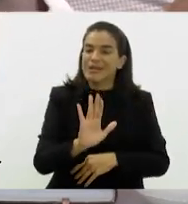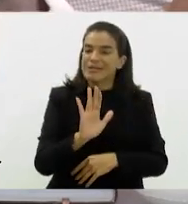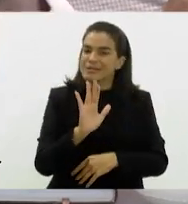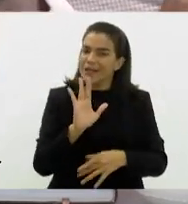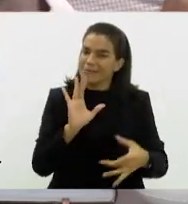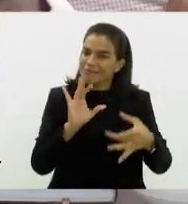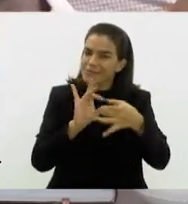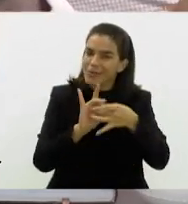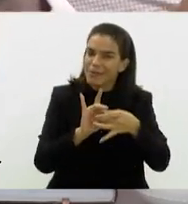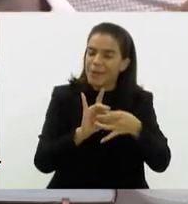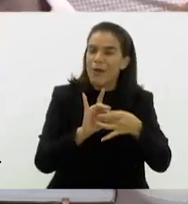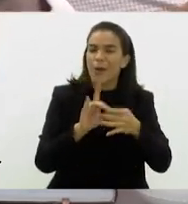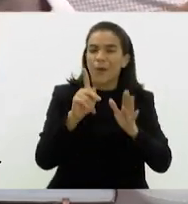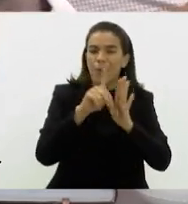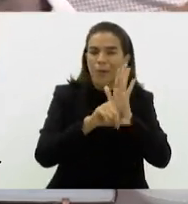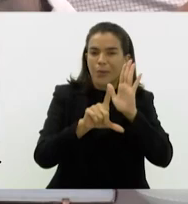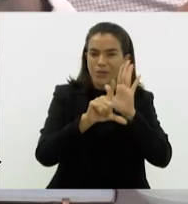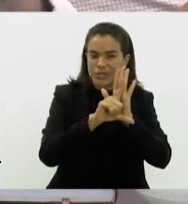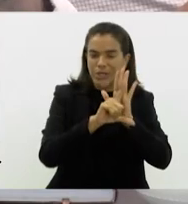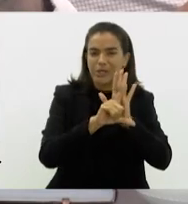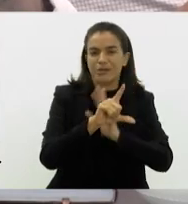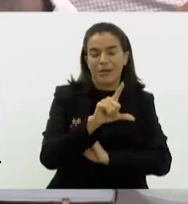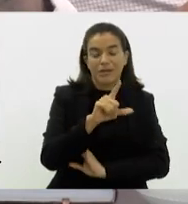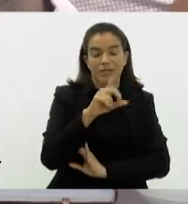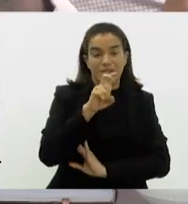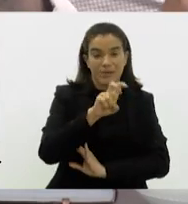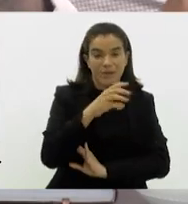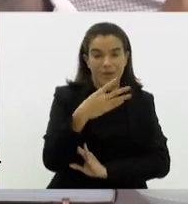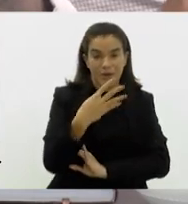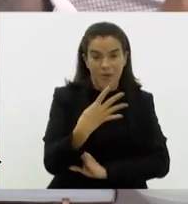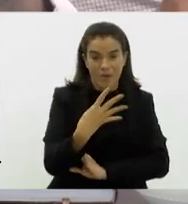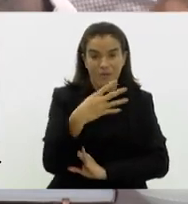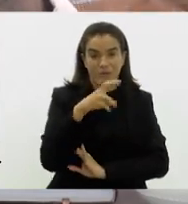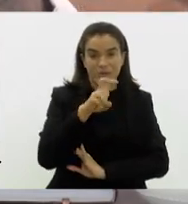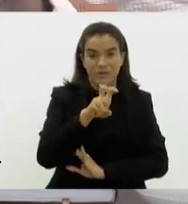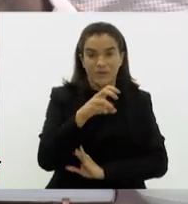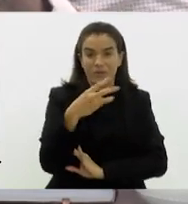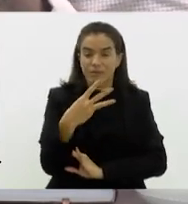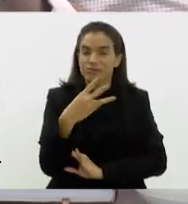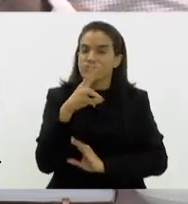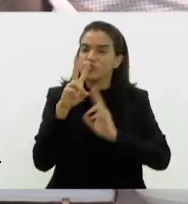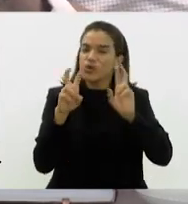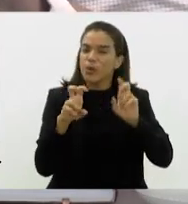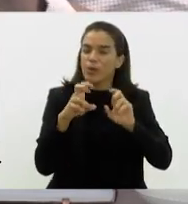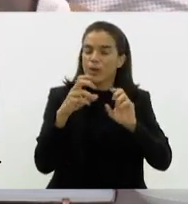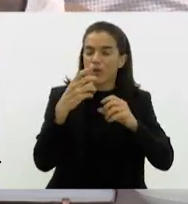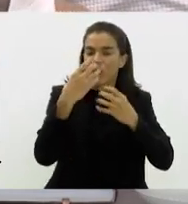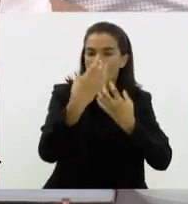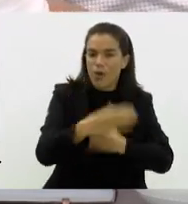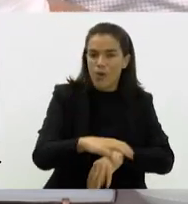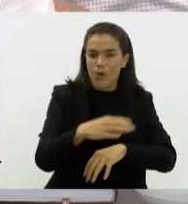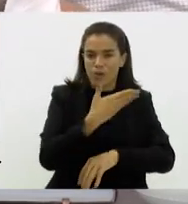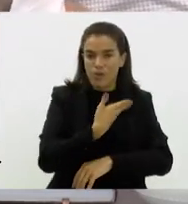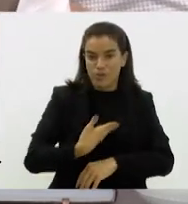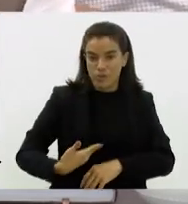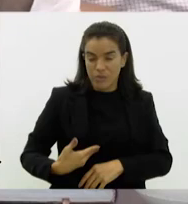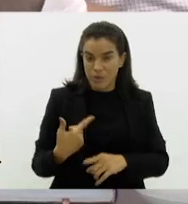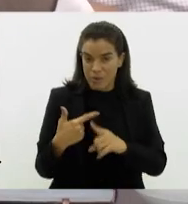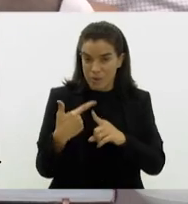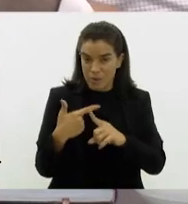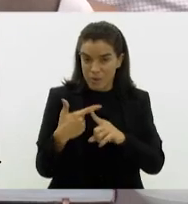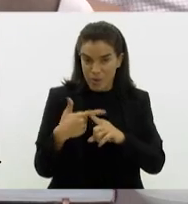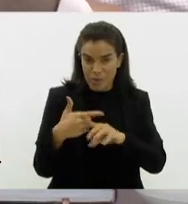projeto 54/2023. Que estabelece a Lei Geral do Concurso Público. Porque, assim como o